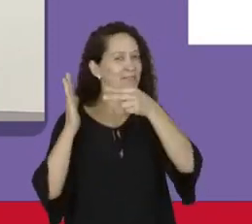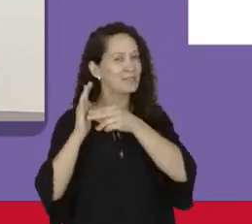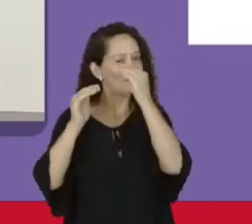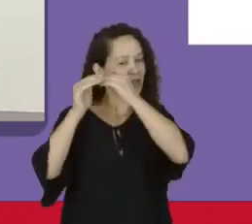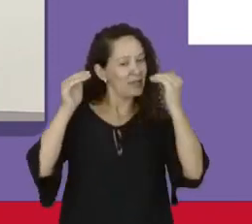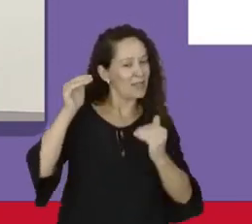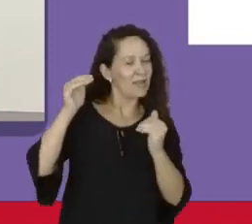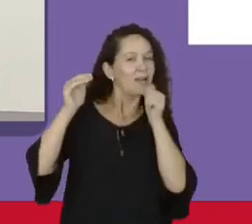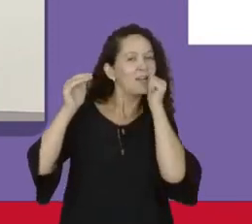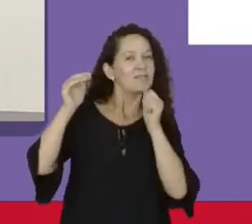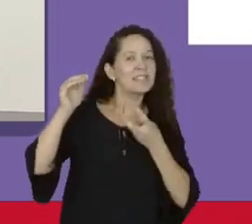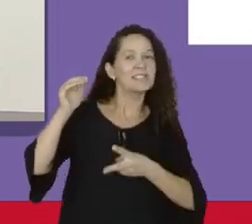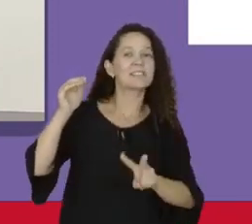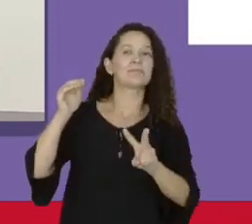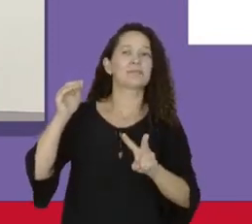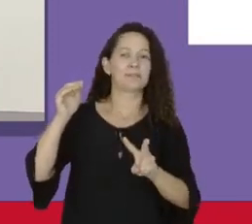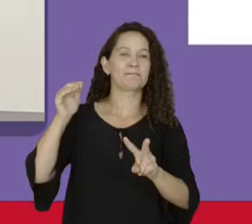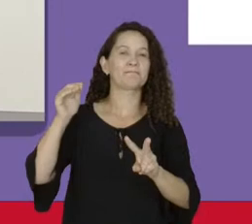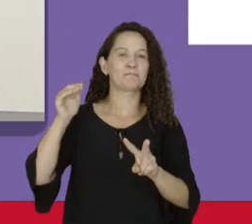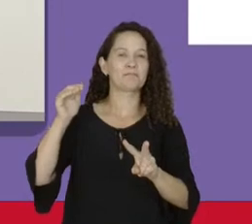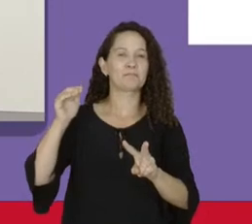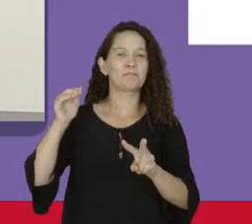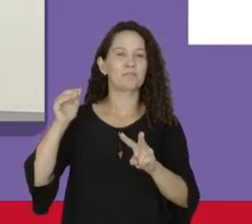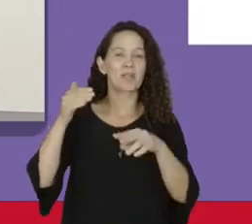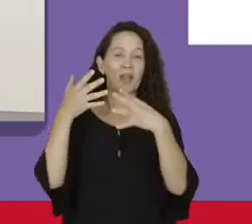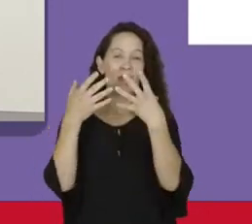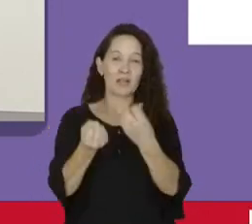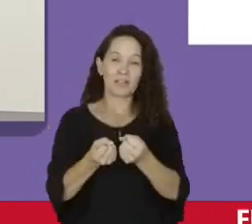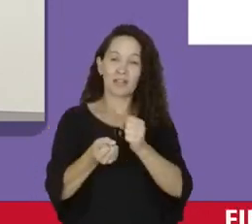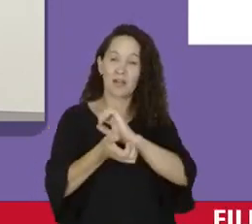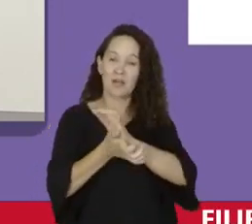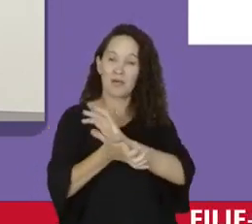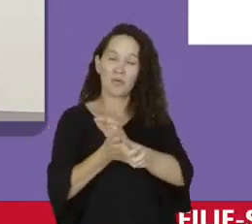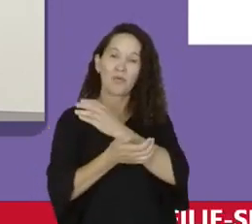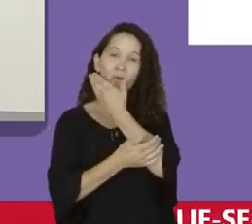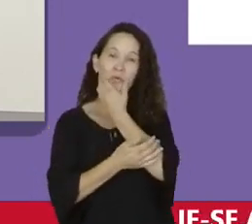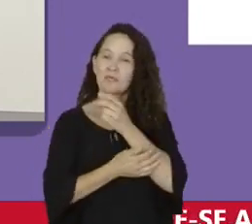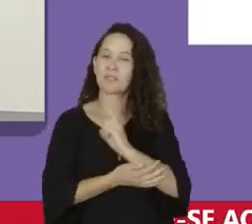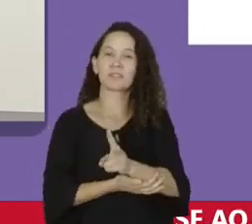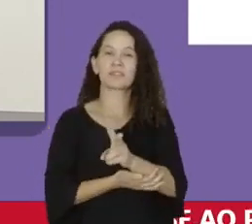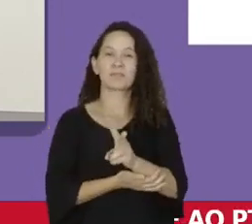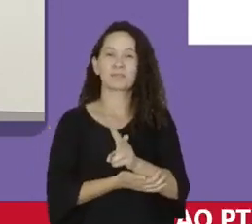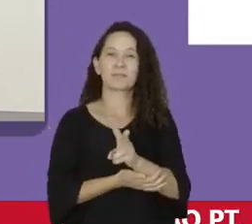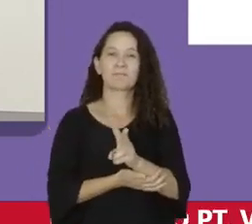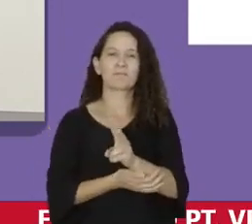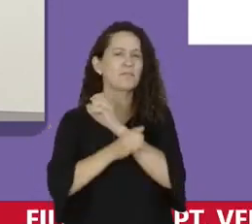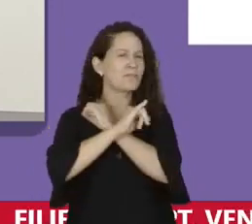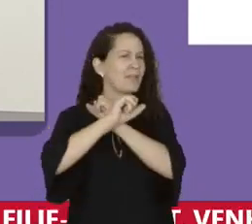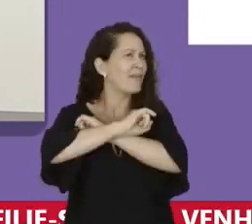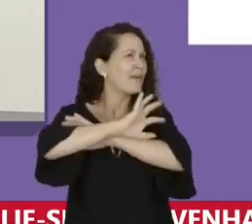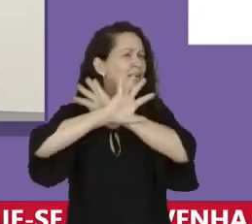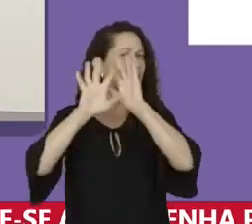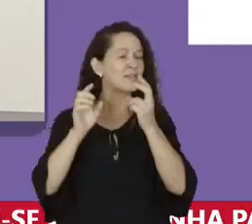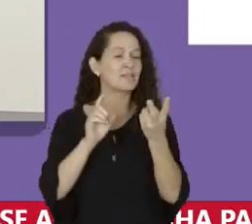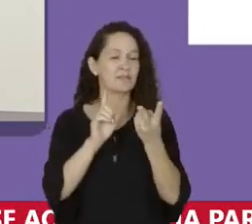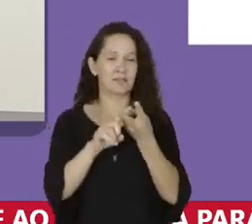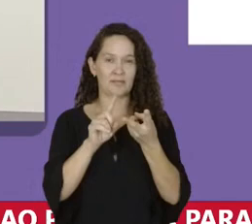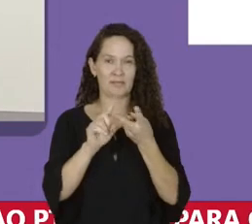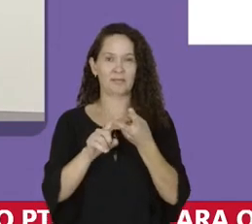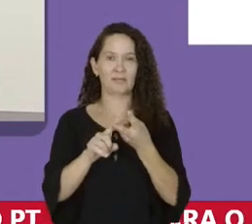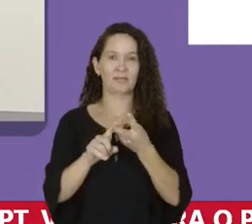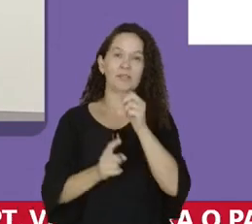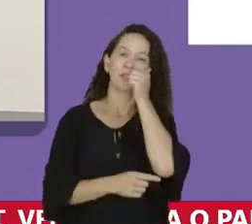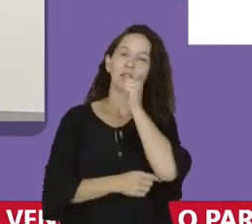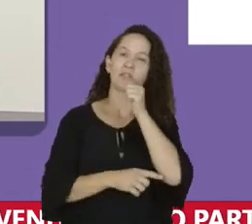significa que elas devem se subordinar aos homens. Isso é dito claramente. Segundo,